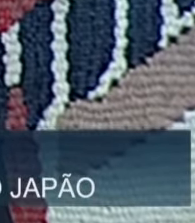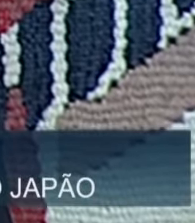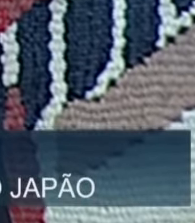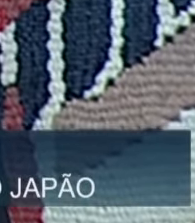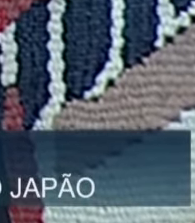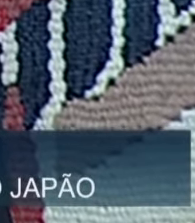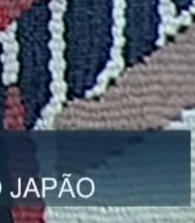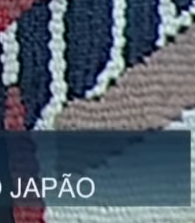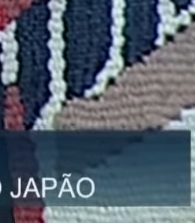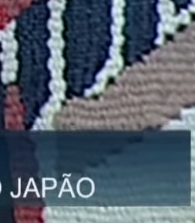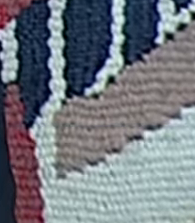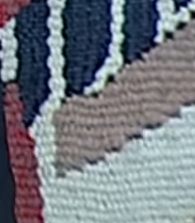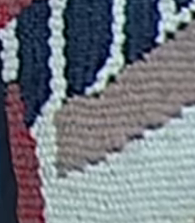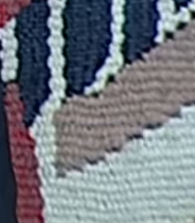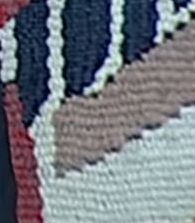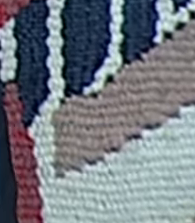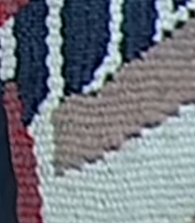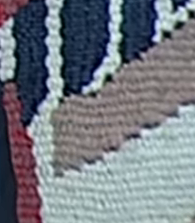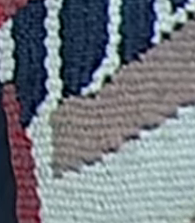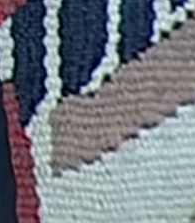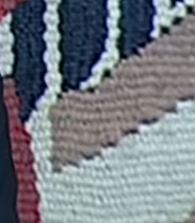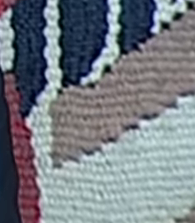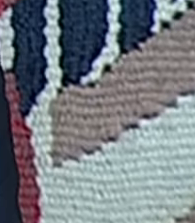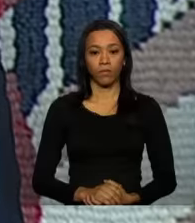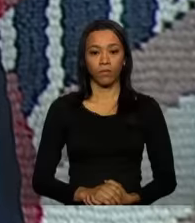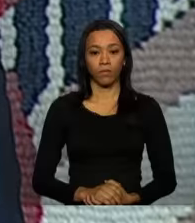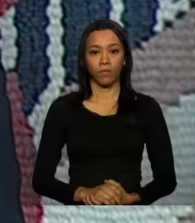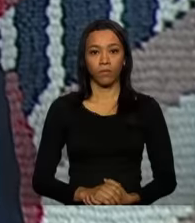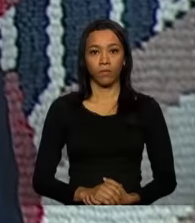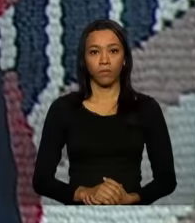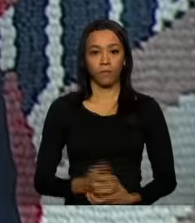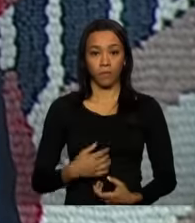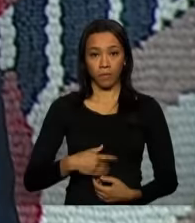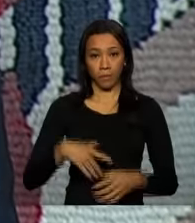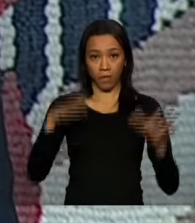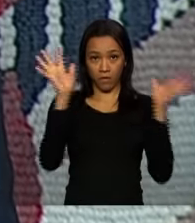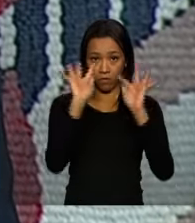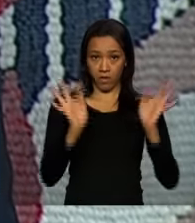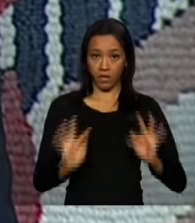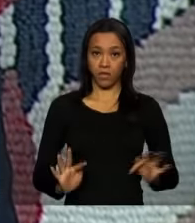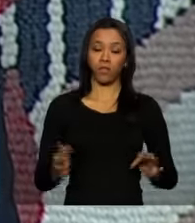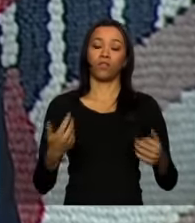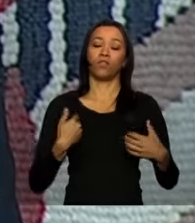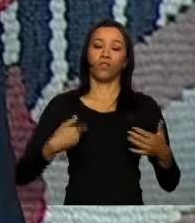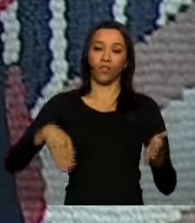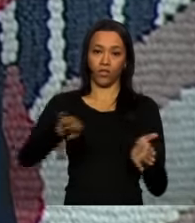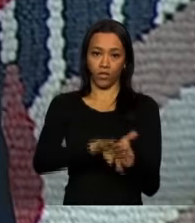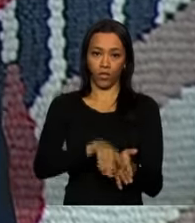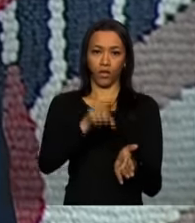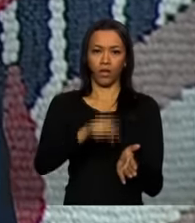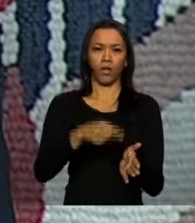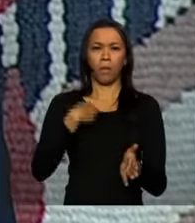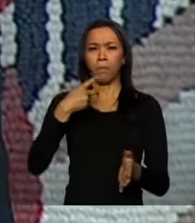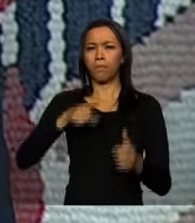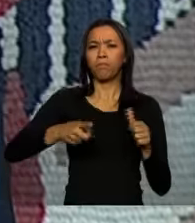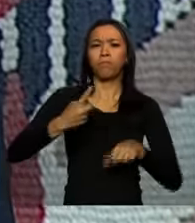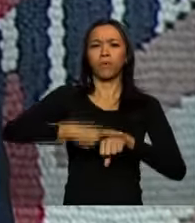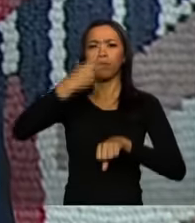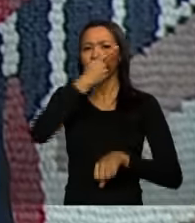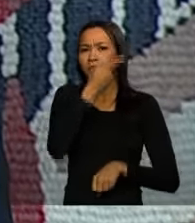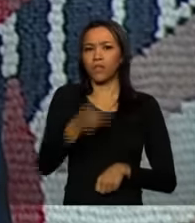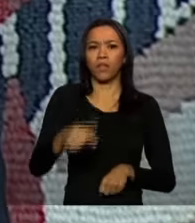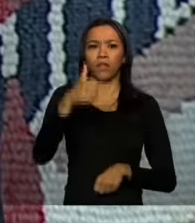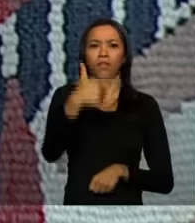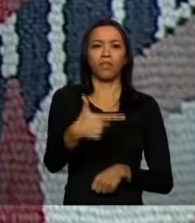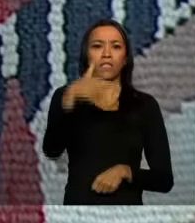Estarei muito feliz em visitar o Brasil. A primeira visita foi há 27 anos, quando vim